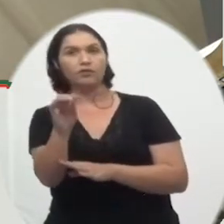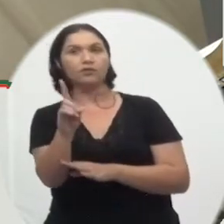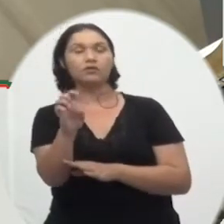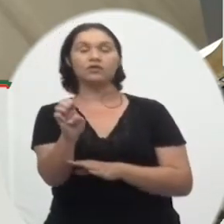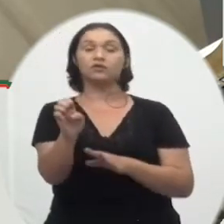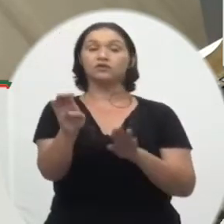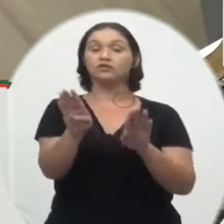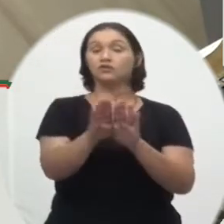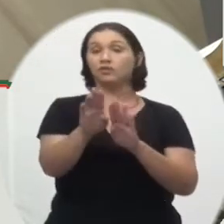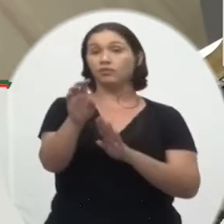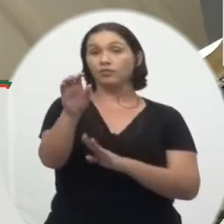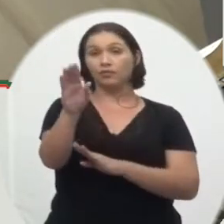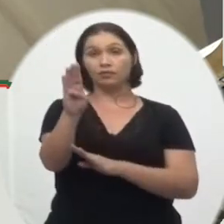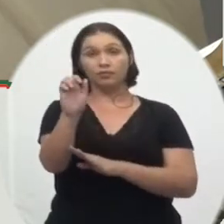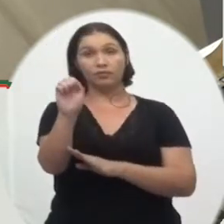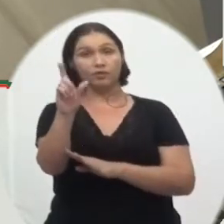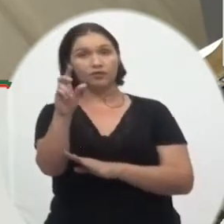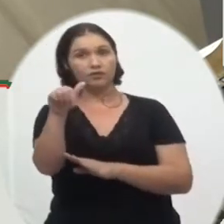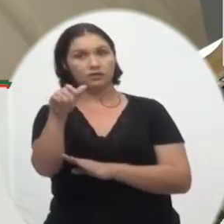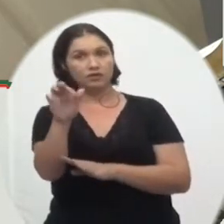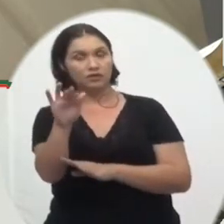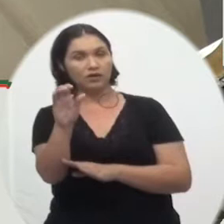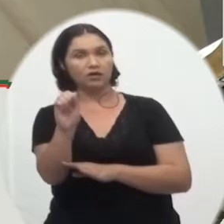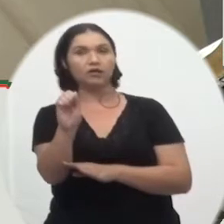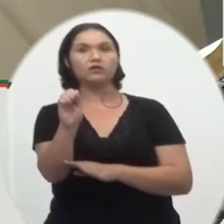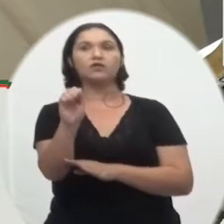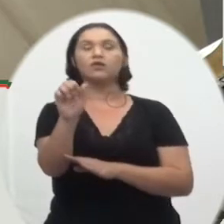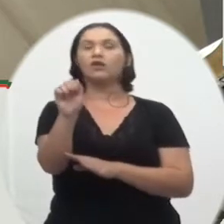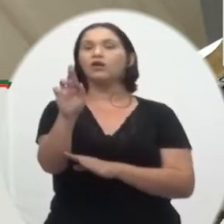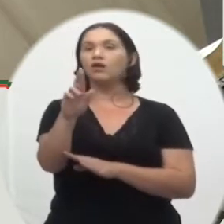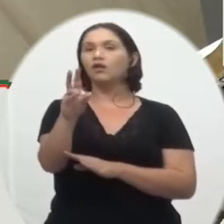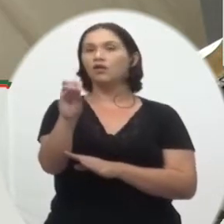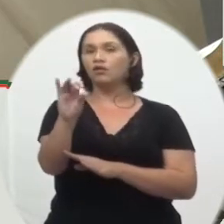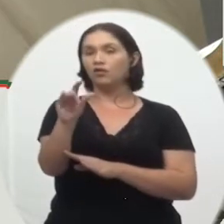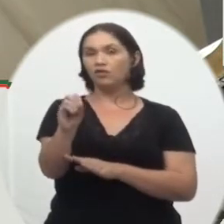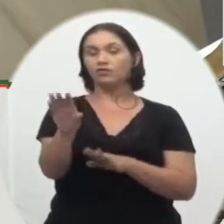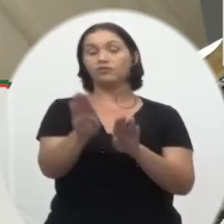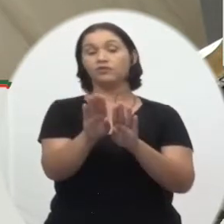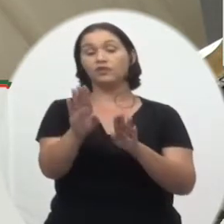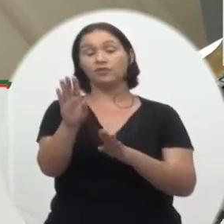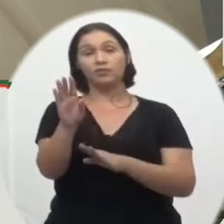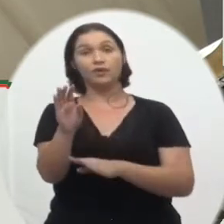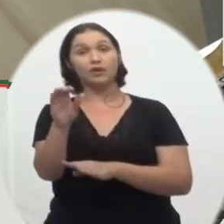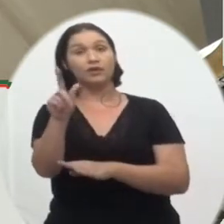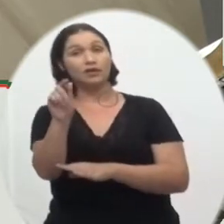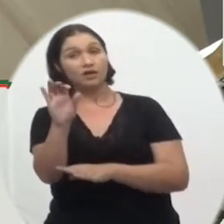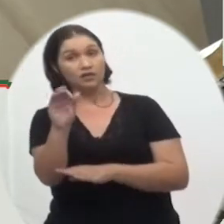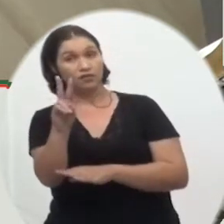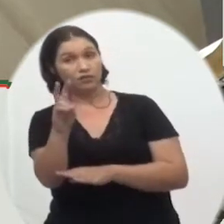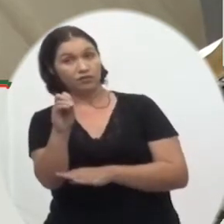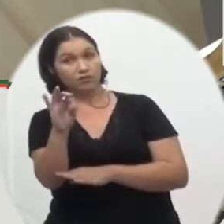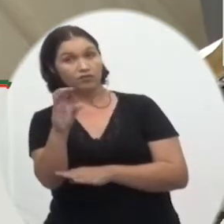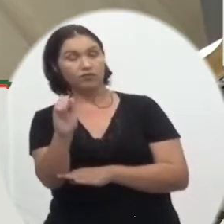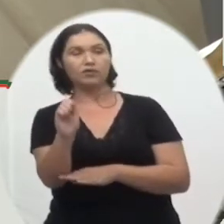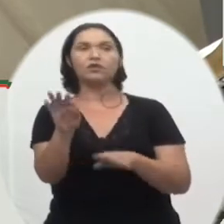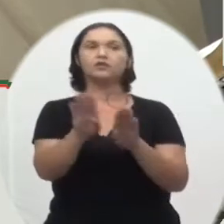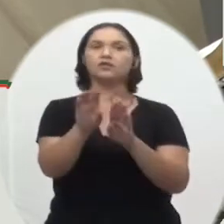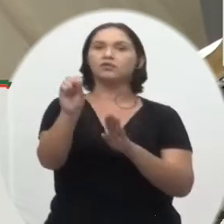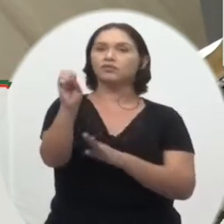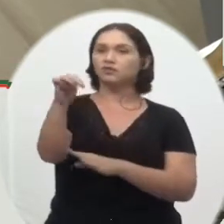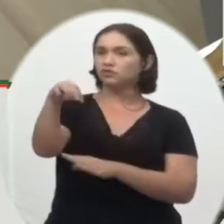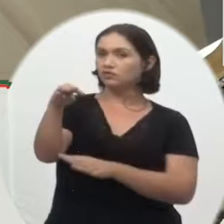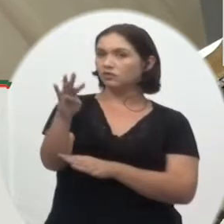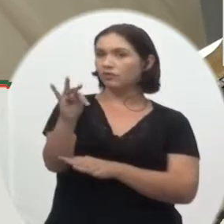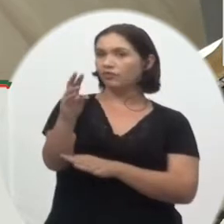do Silva, Maracajá, Meleiro, Timbé do Sul, Balneário Gaivota, Sombrio, Santa Rosa, São João do